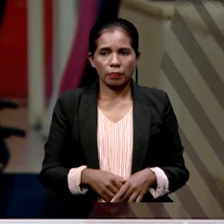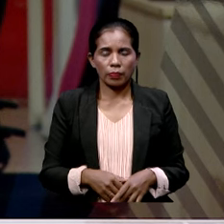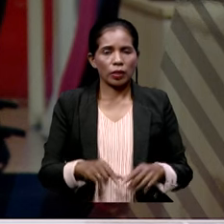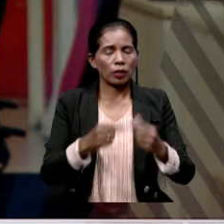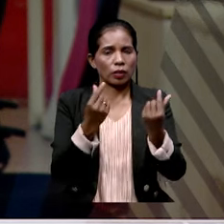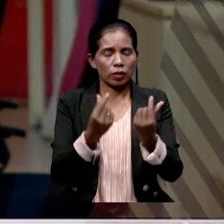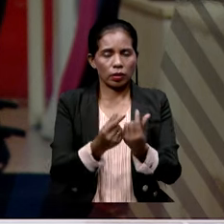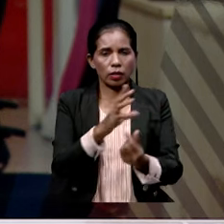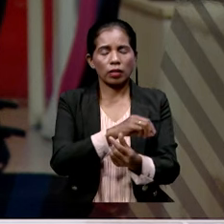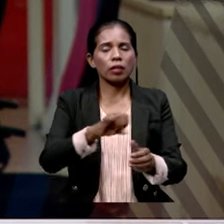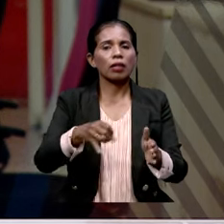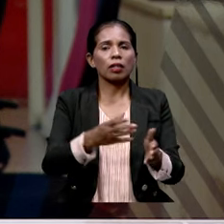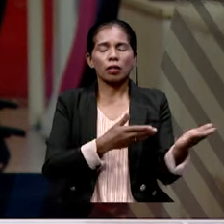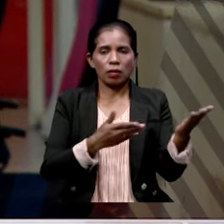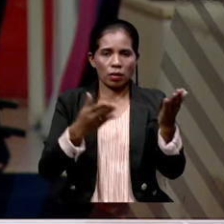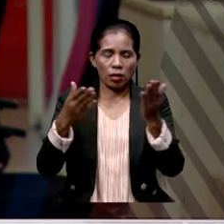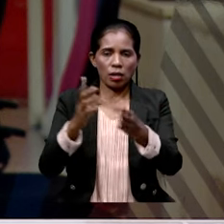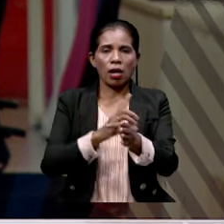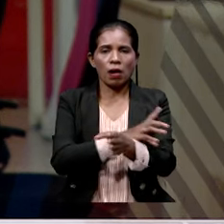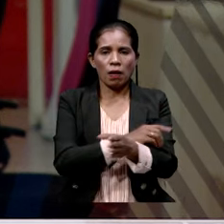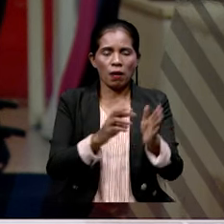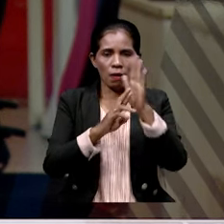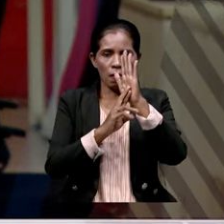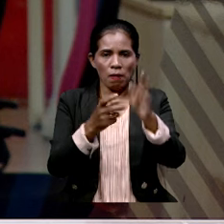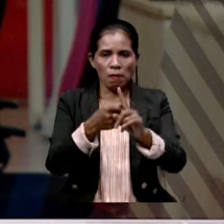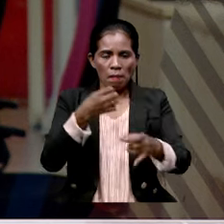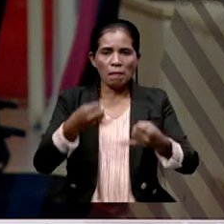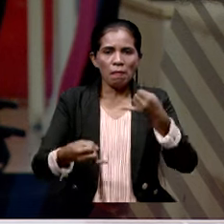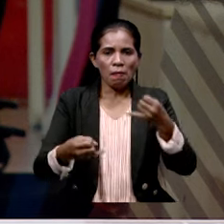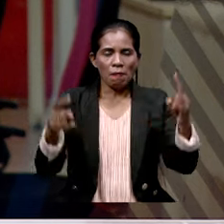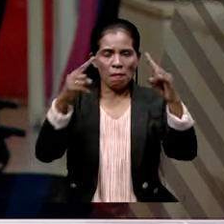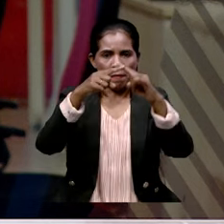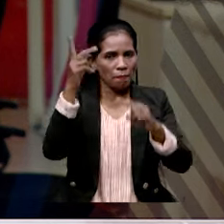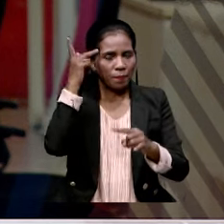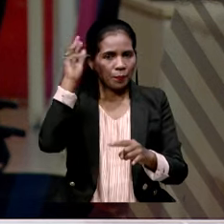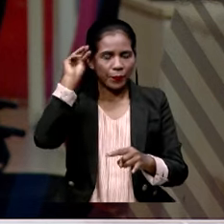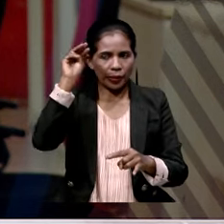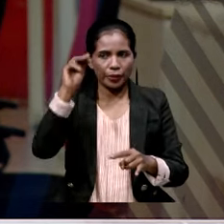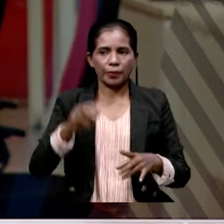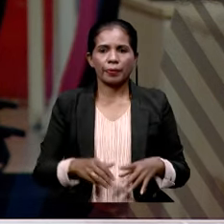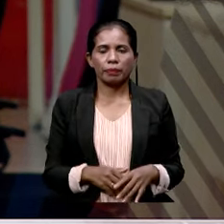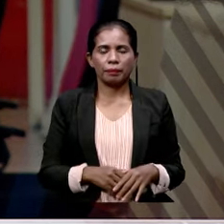equipa Reforma Judicial entregue a un relatório diagnóstico Rússia Setor Justiça para Primeiro-Ministro.